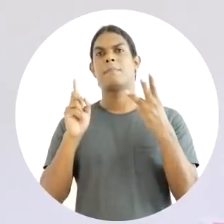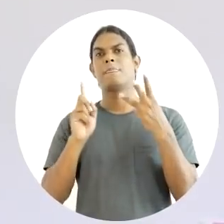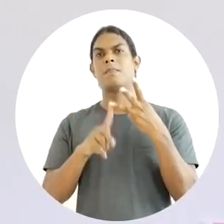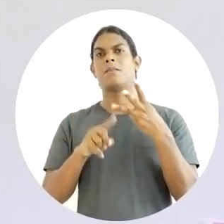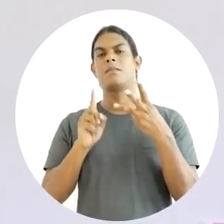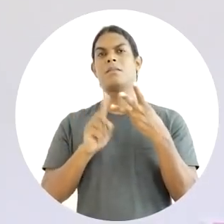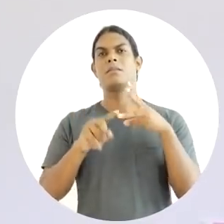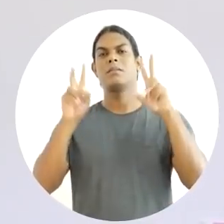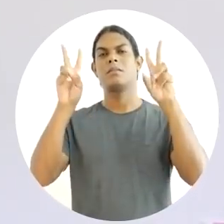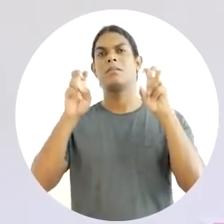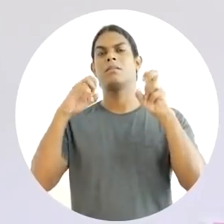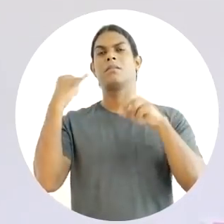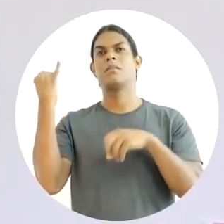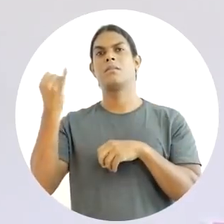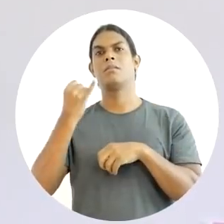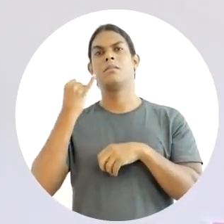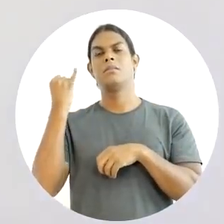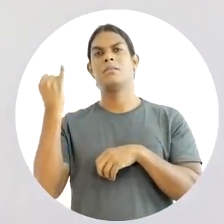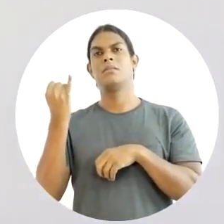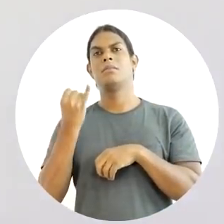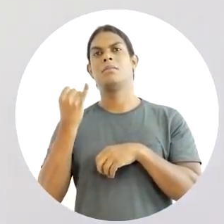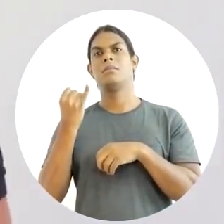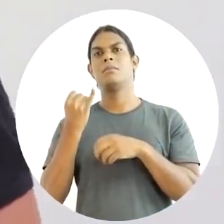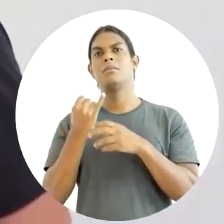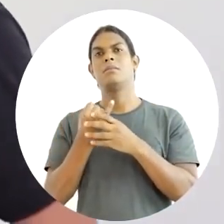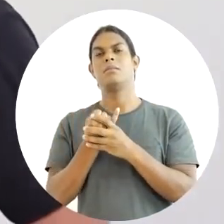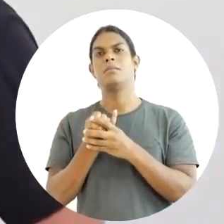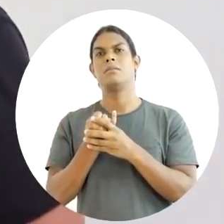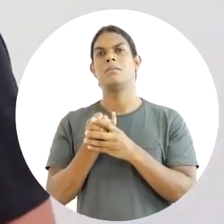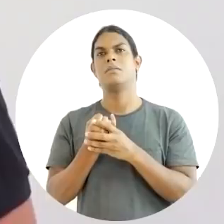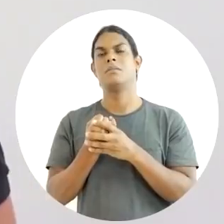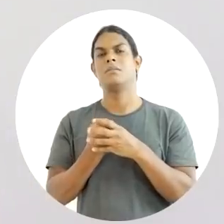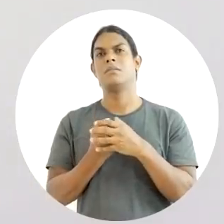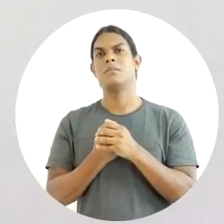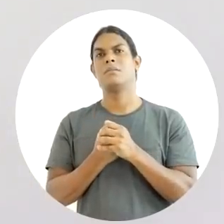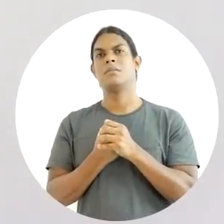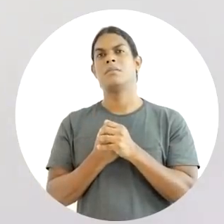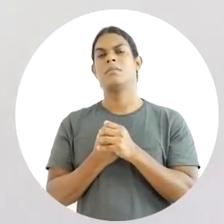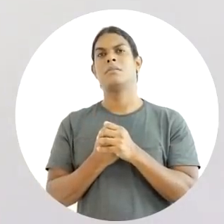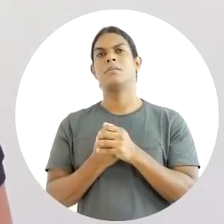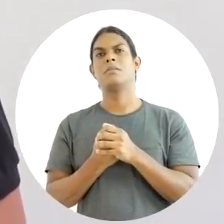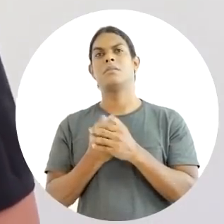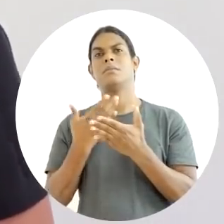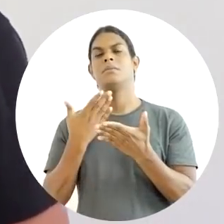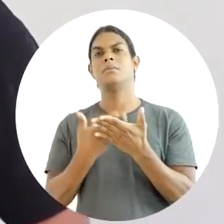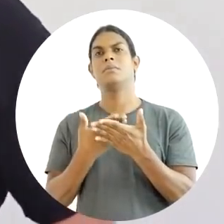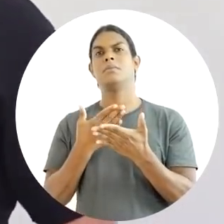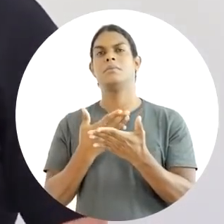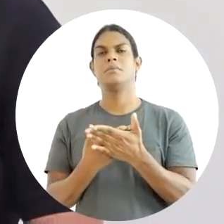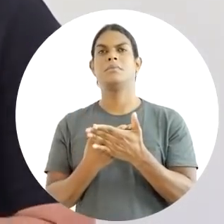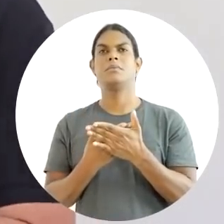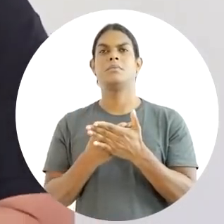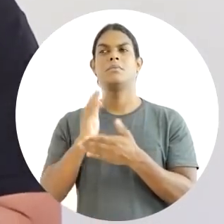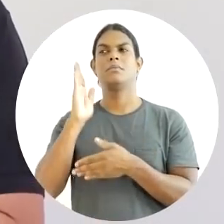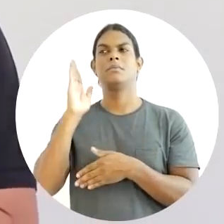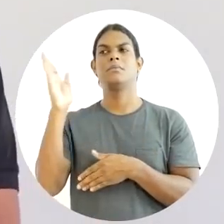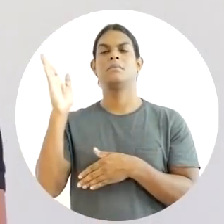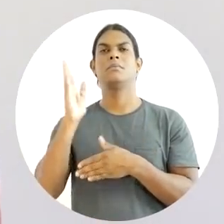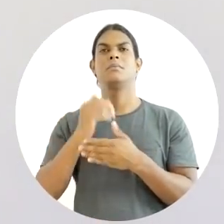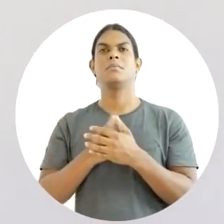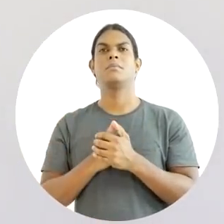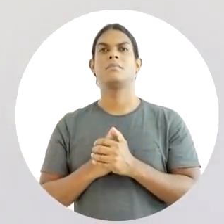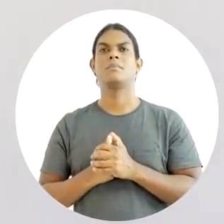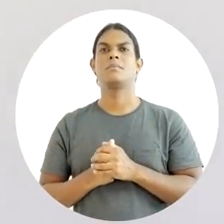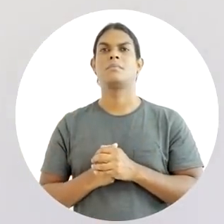que é muito importante, é a gente ver os phrasal verbs, né? Phrasal verbs. O que seria